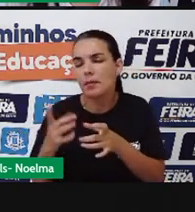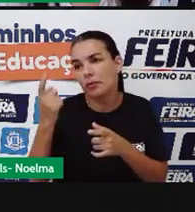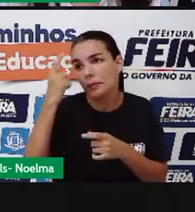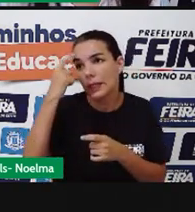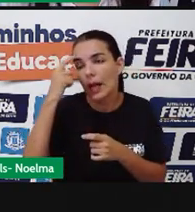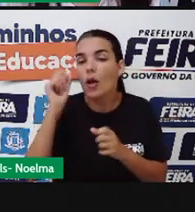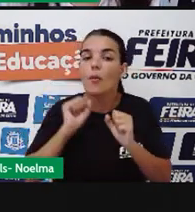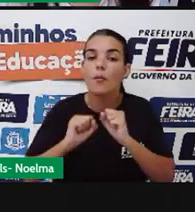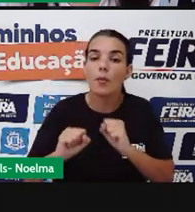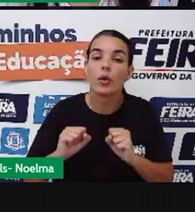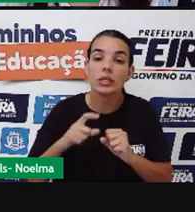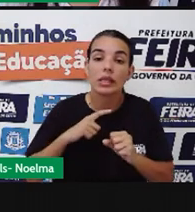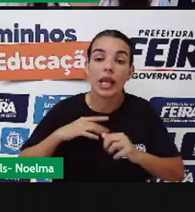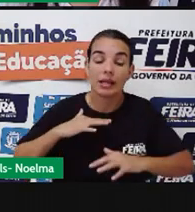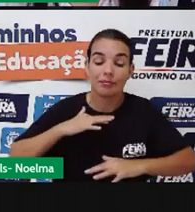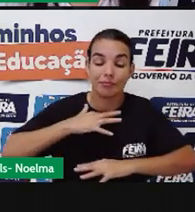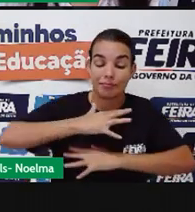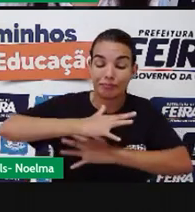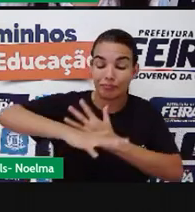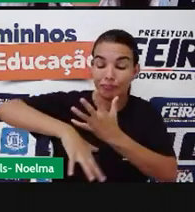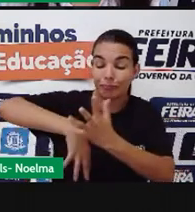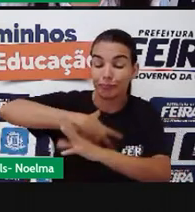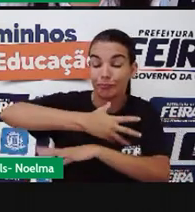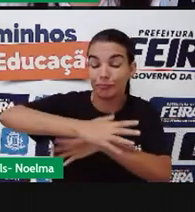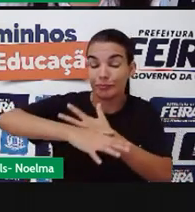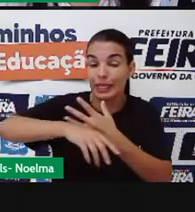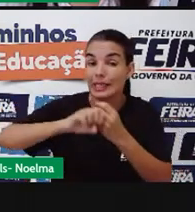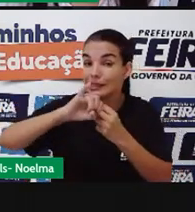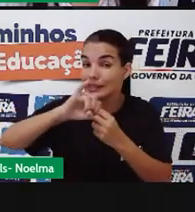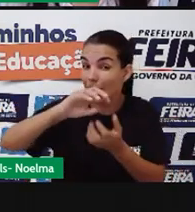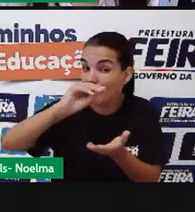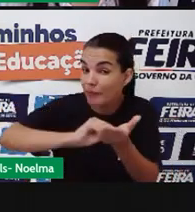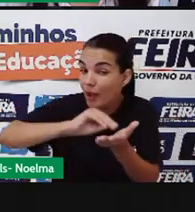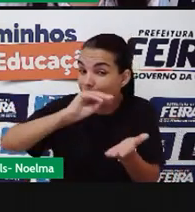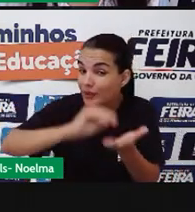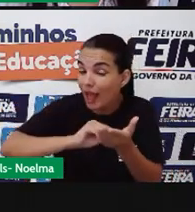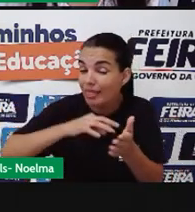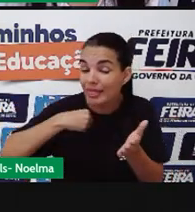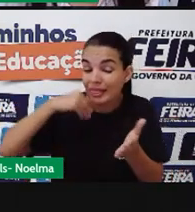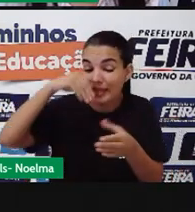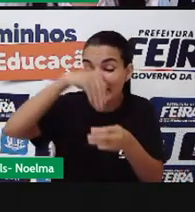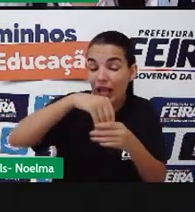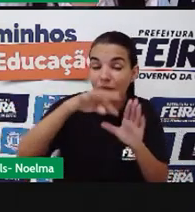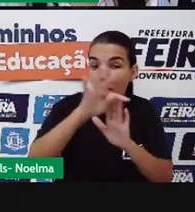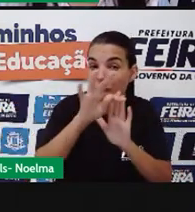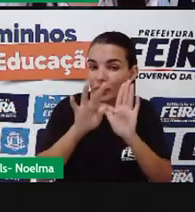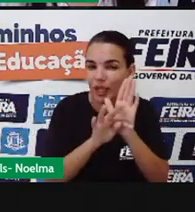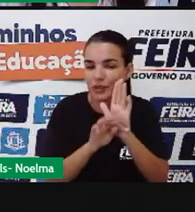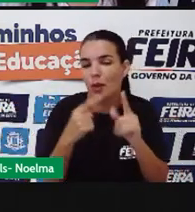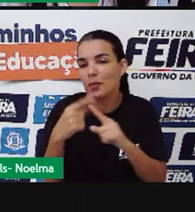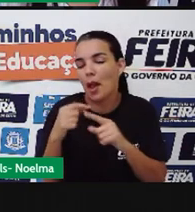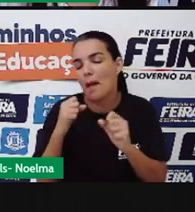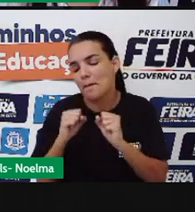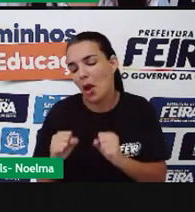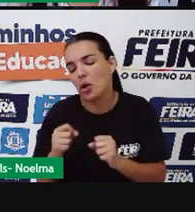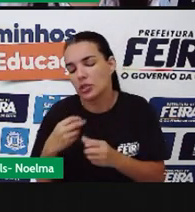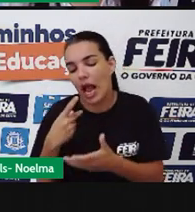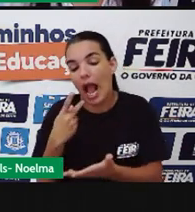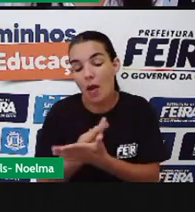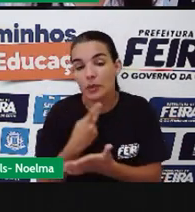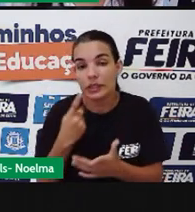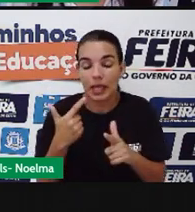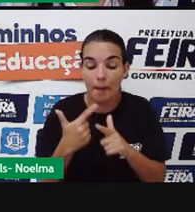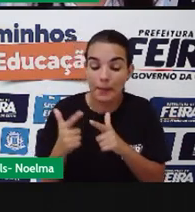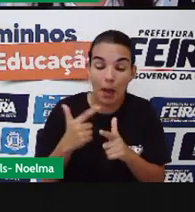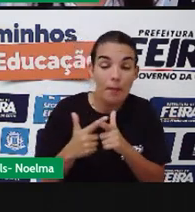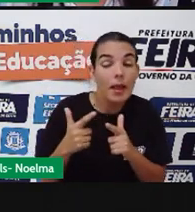acerca da desorganização que a falta deles podem causar, certo? Os problemas que a falta, tanto de